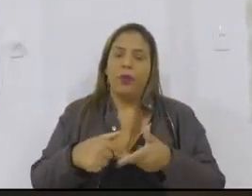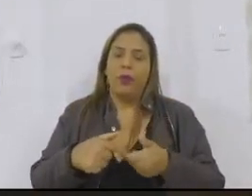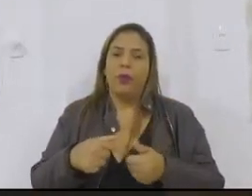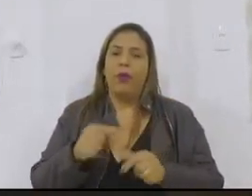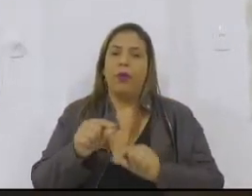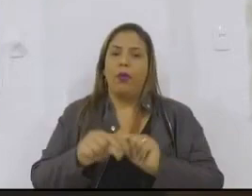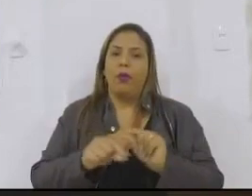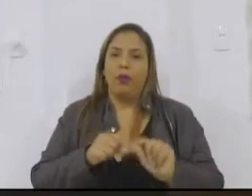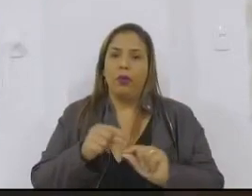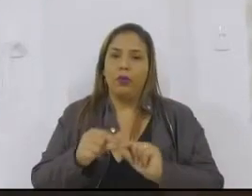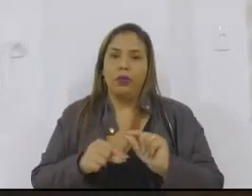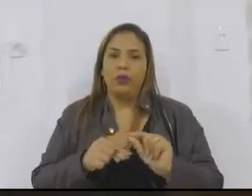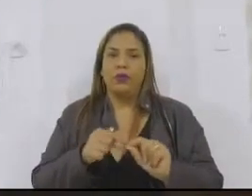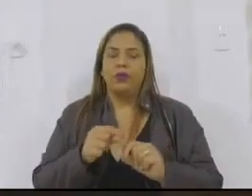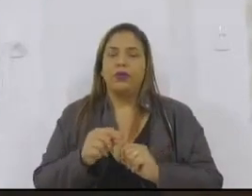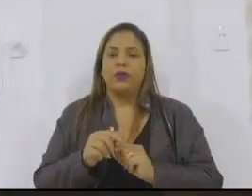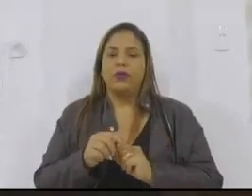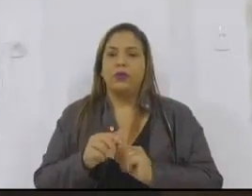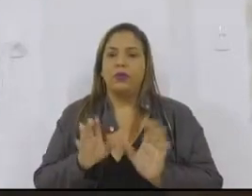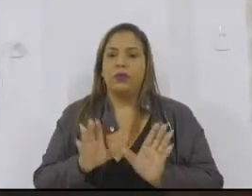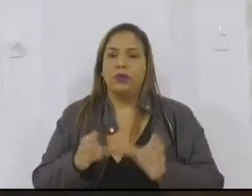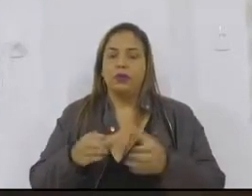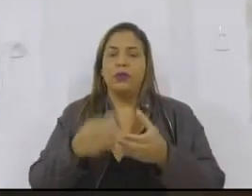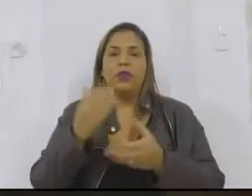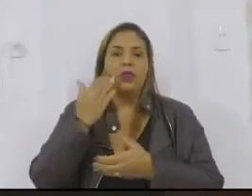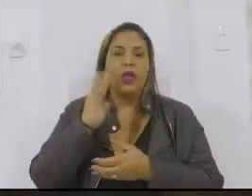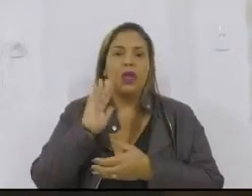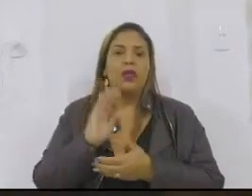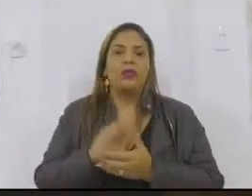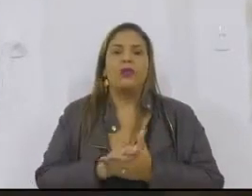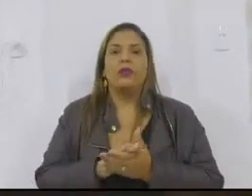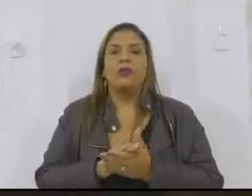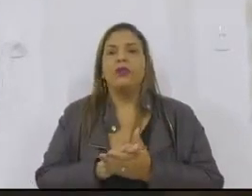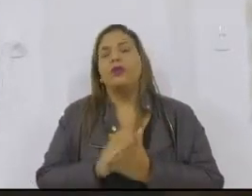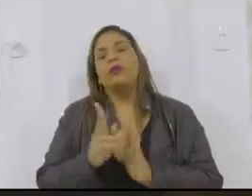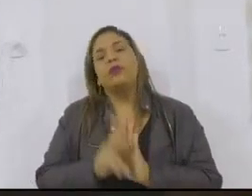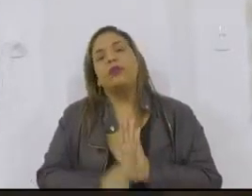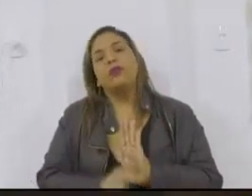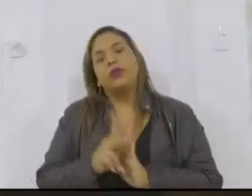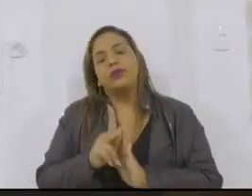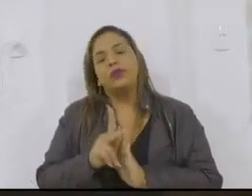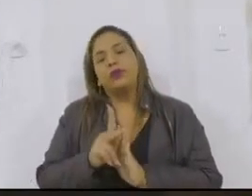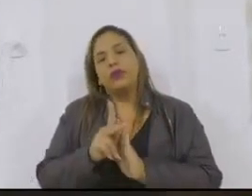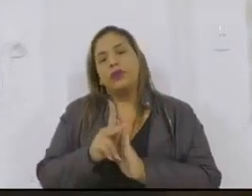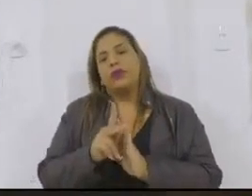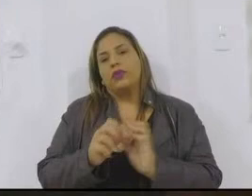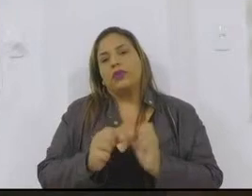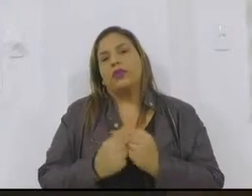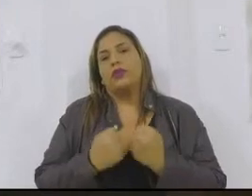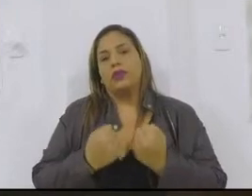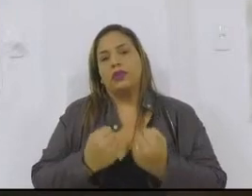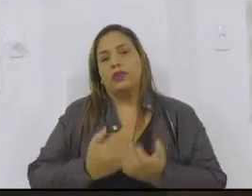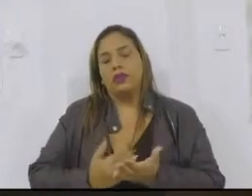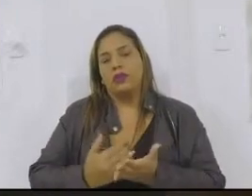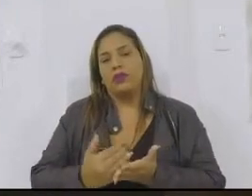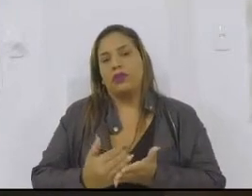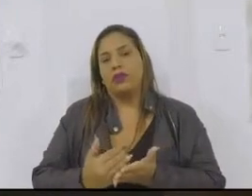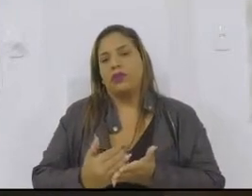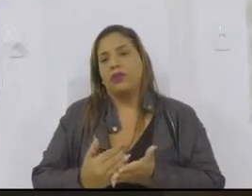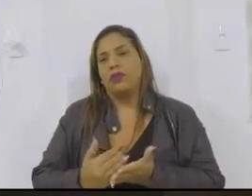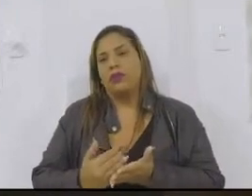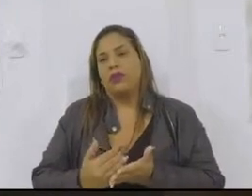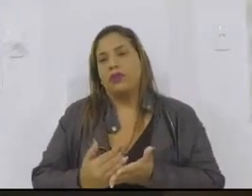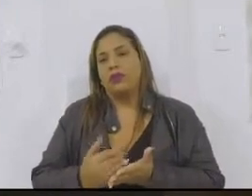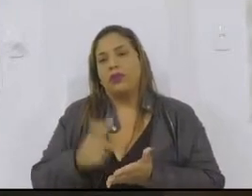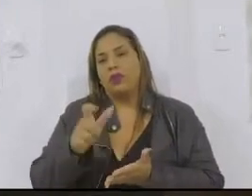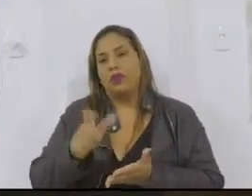essa comissão, entende que o projeto de lei em apreço com incorrer o vício de iniciativa recomendado à nobre vereadora